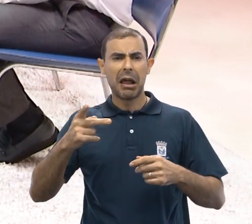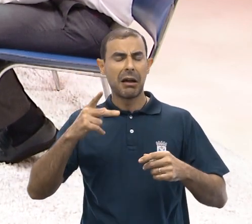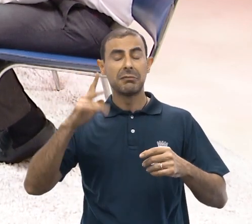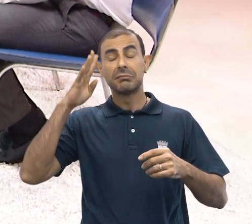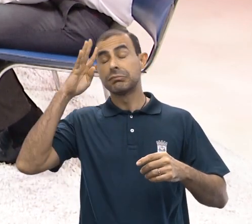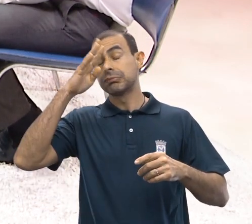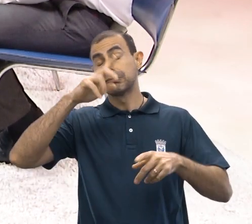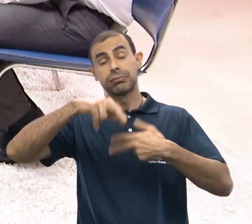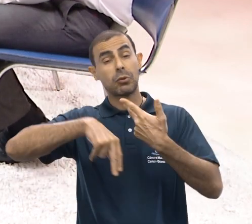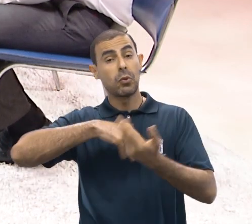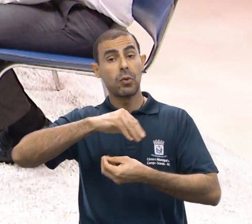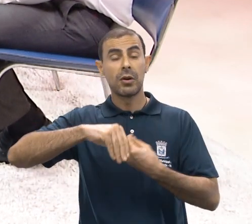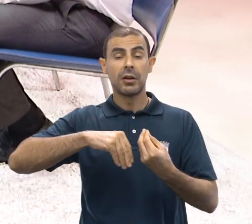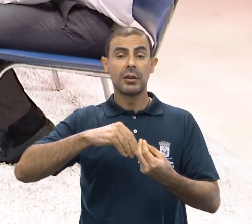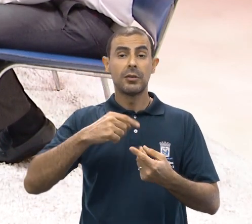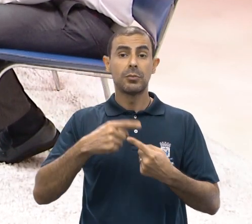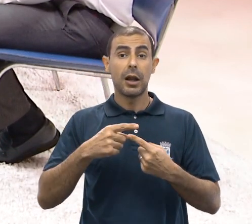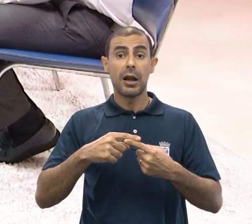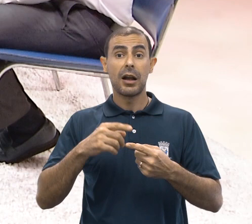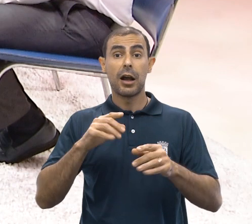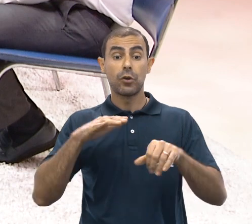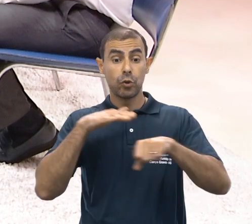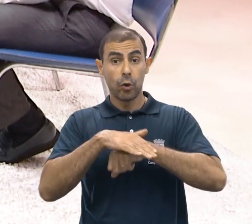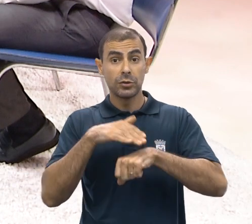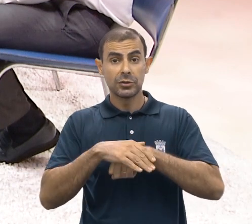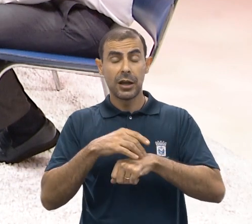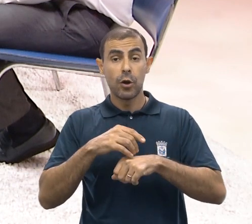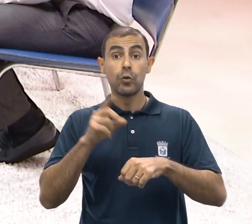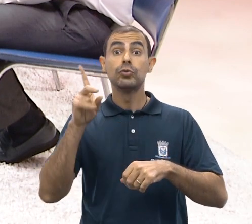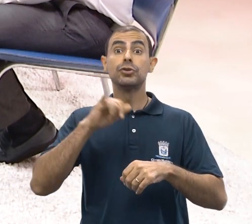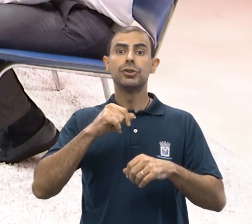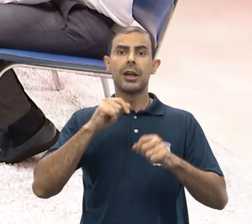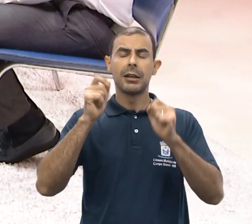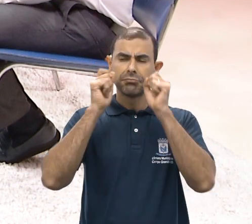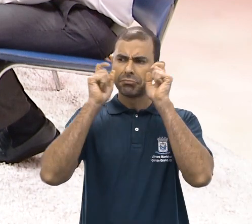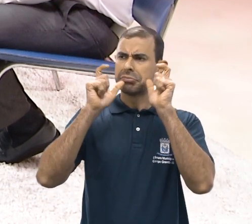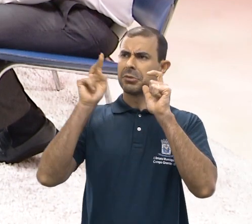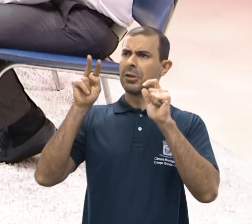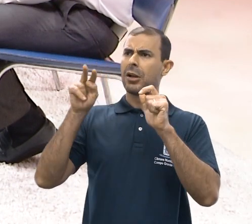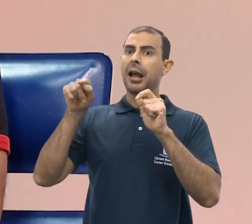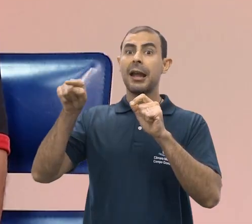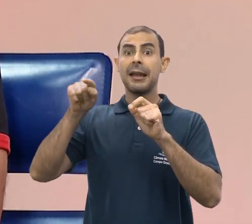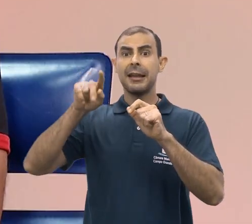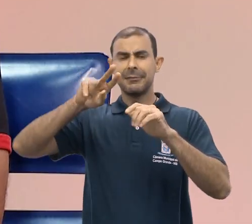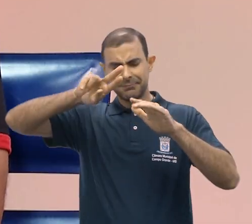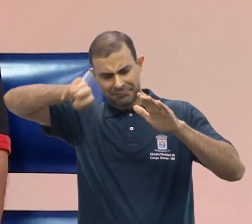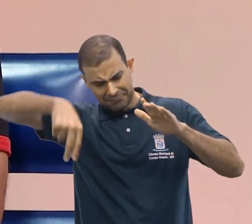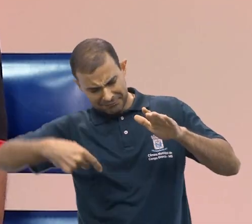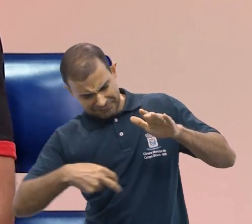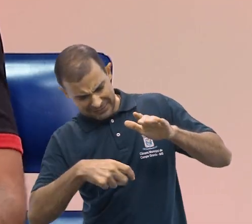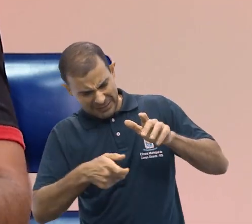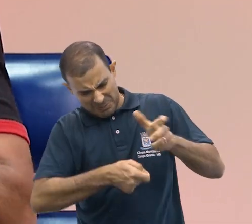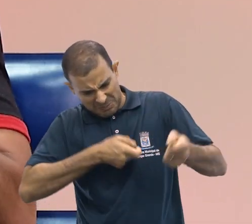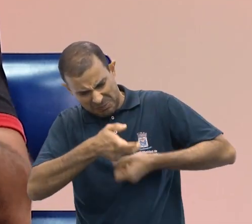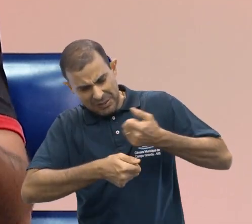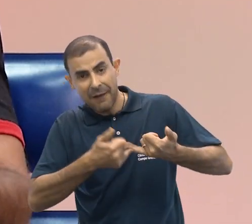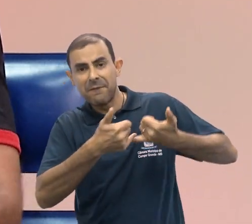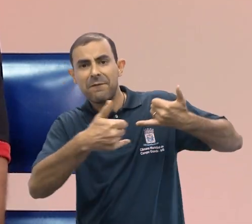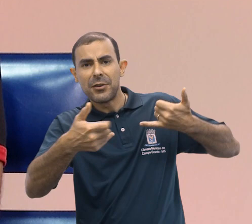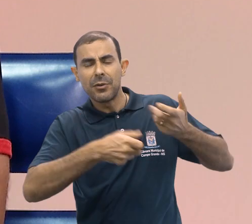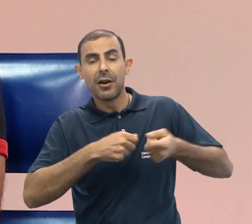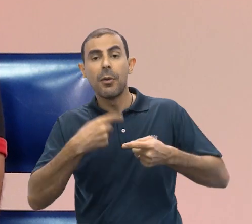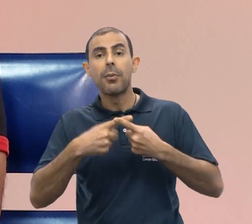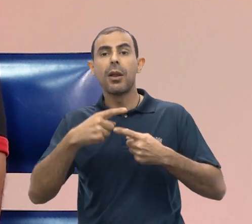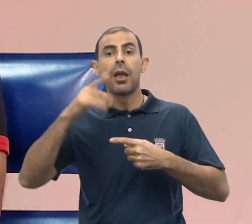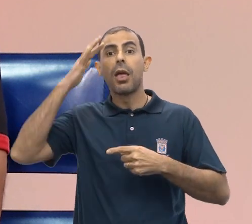delirava muito. E aí, um dia ela acordou, ele embaixo da cama, falando que estava puxando um fio, sabe? Que ele ficava delirando